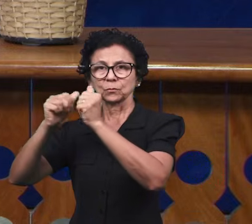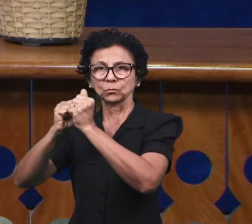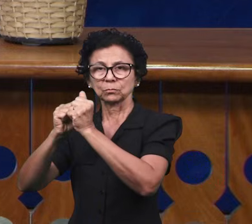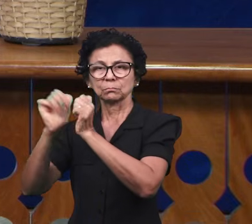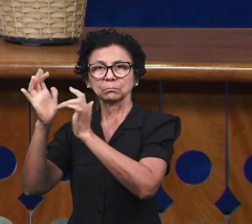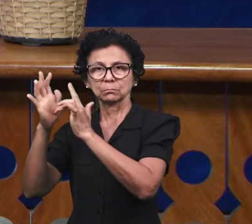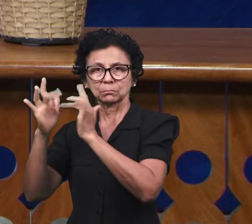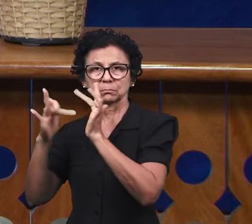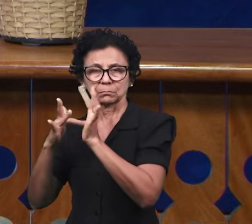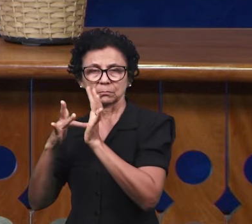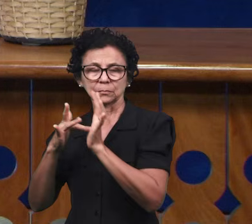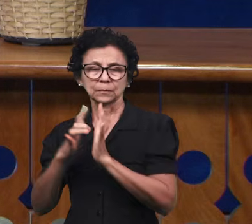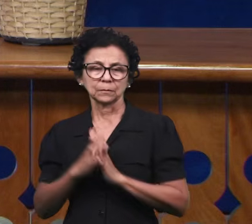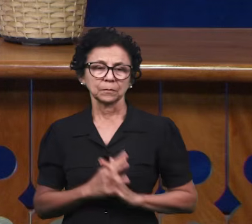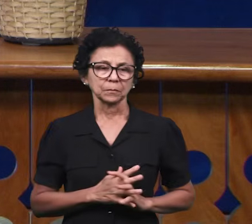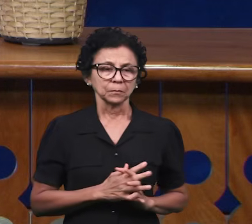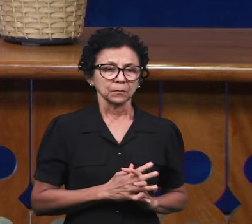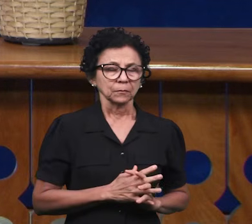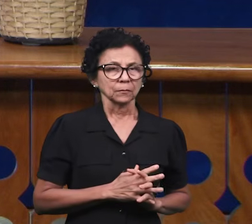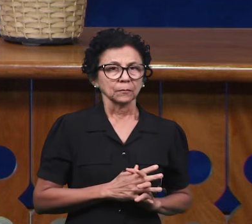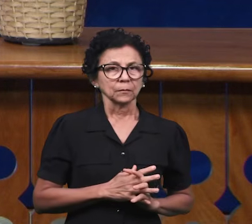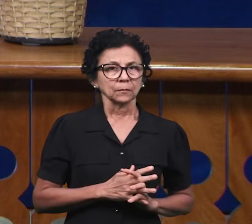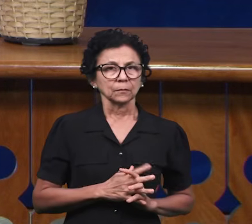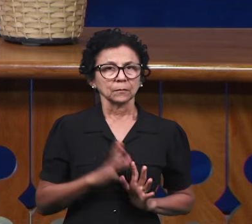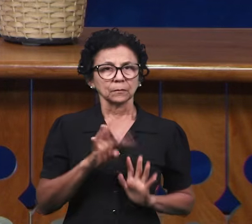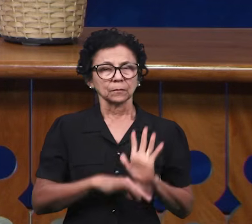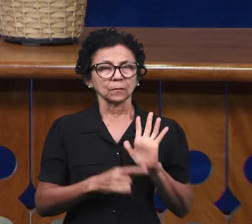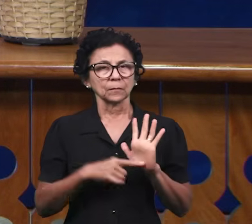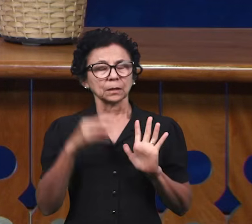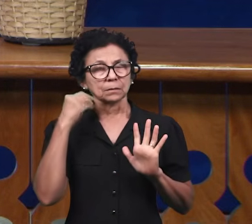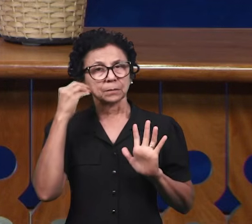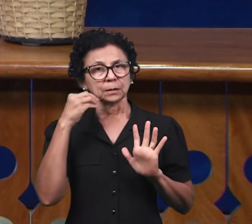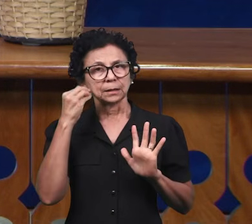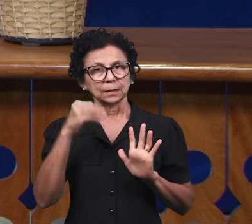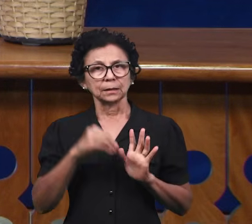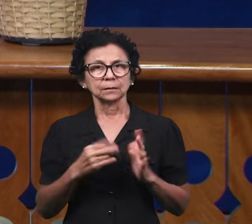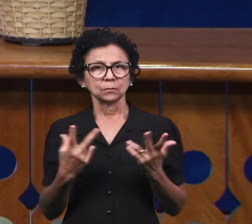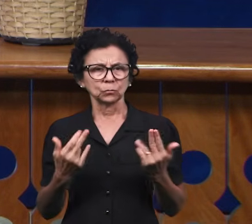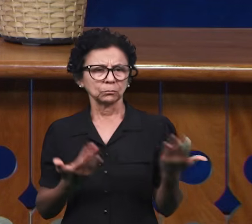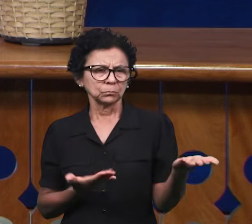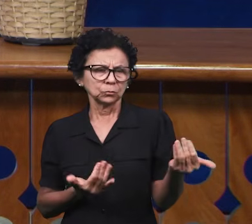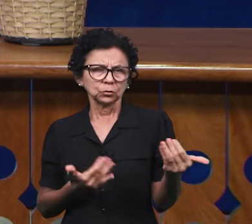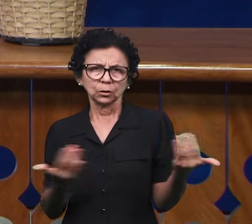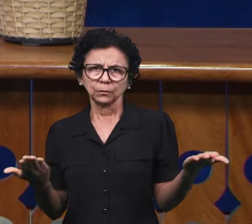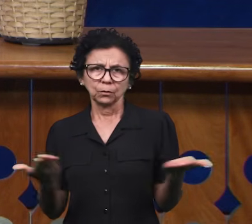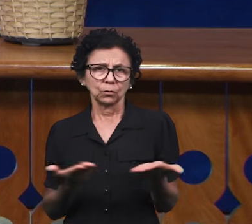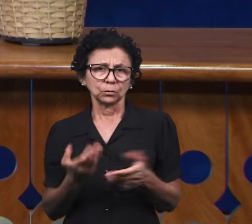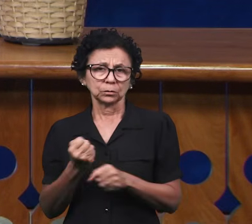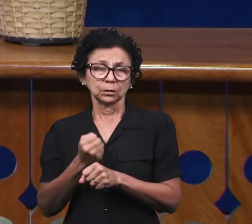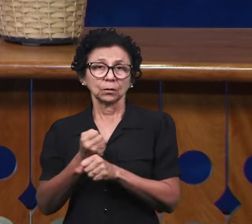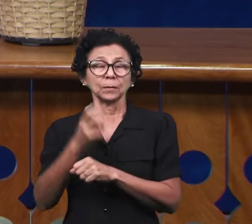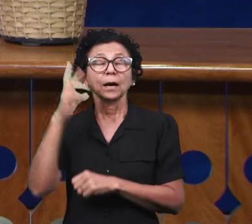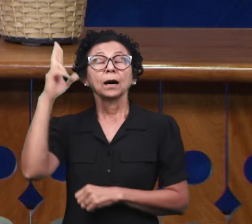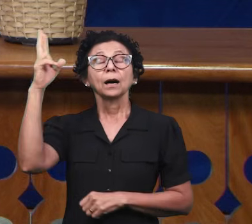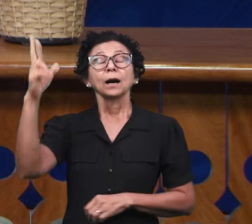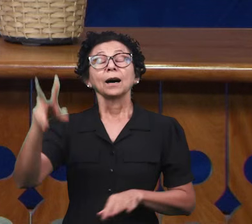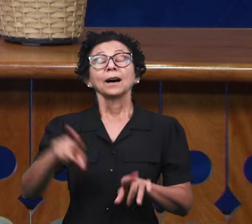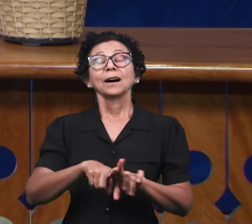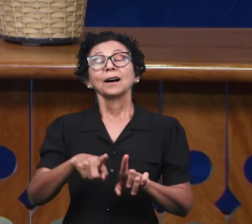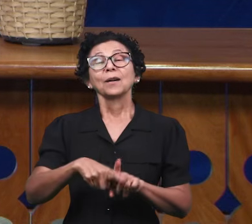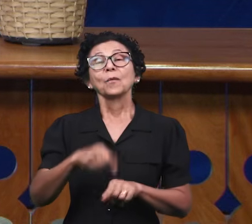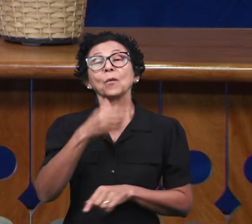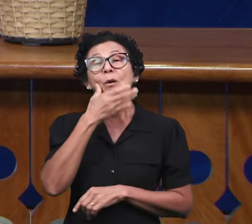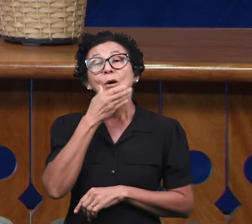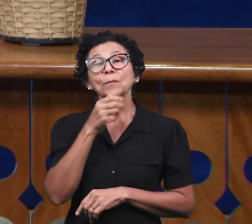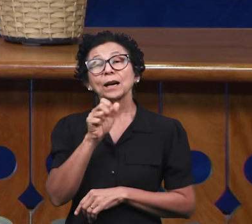experiência é uma experiência onde nós podemos ver aquilo que o jovem vive nessa obra, né? Então, a experiência de Ananias também, né? Foi a